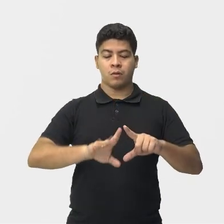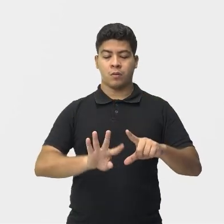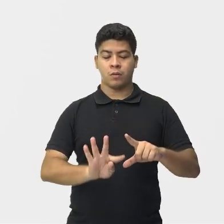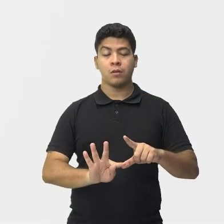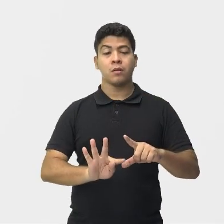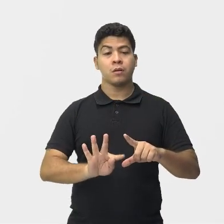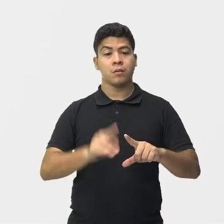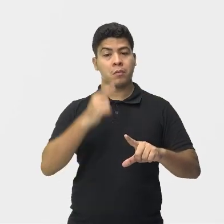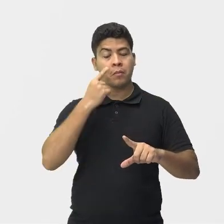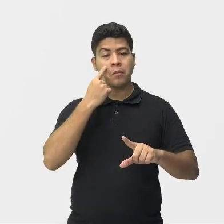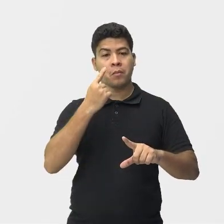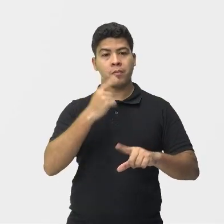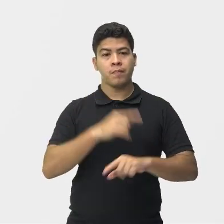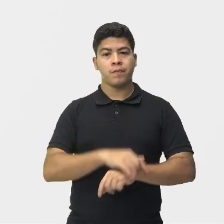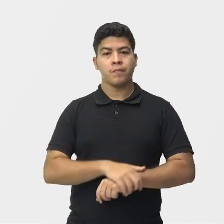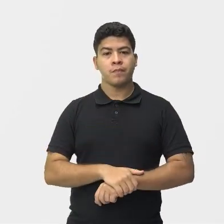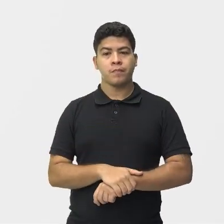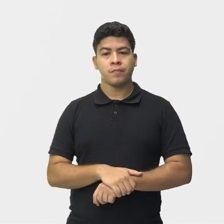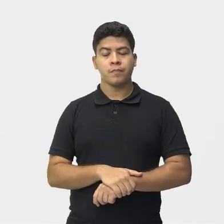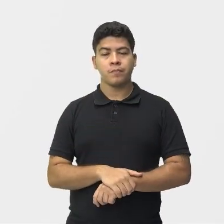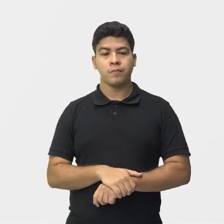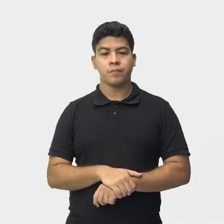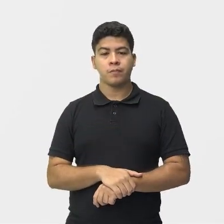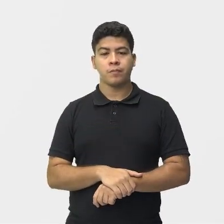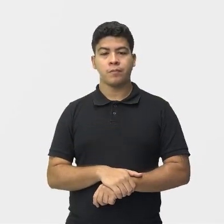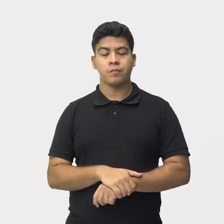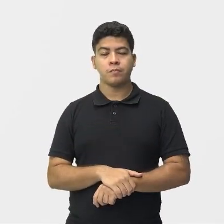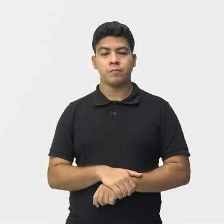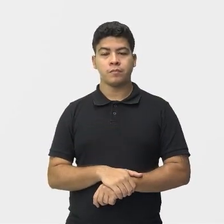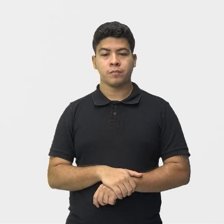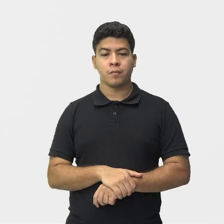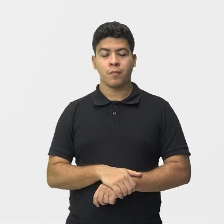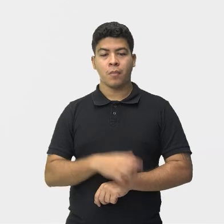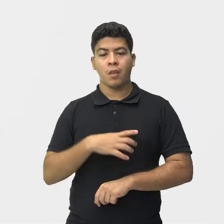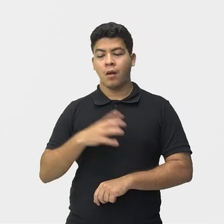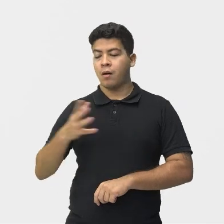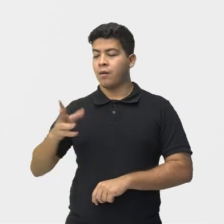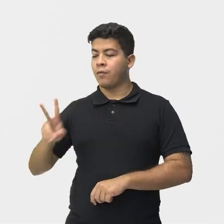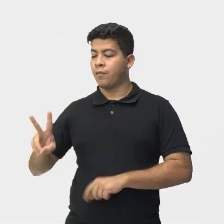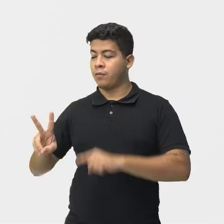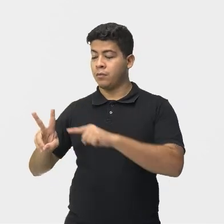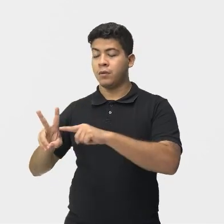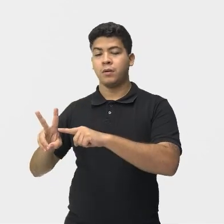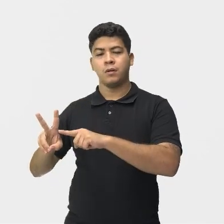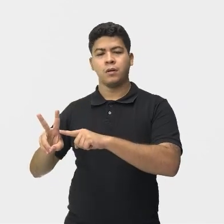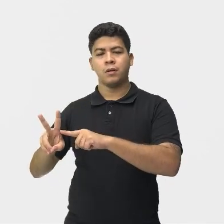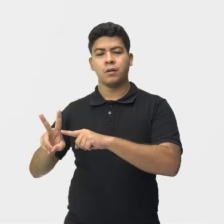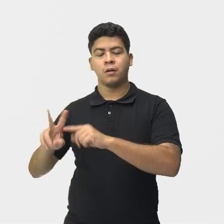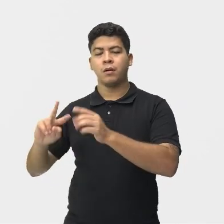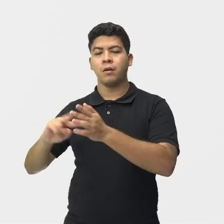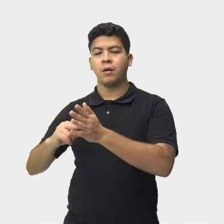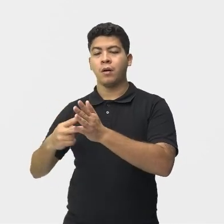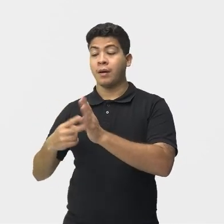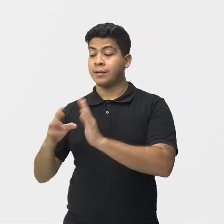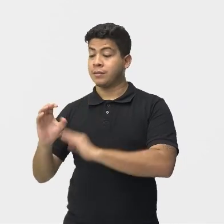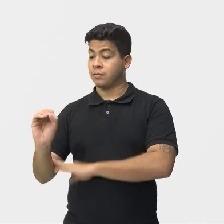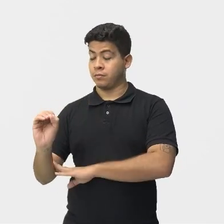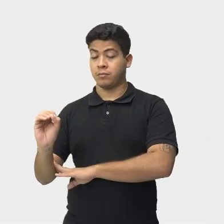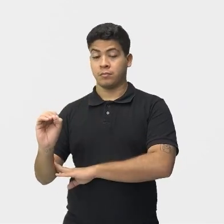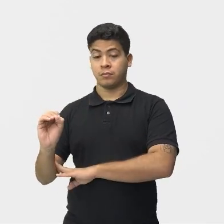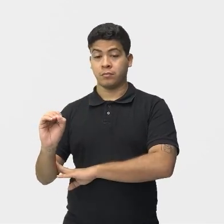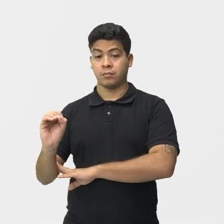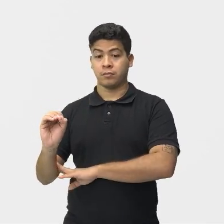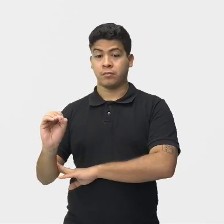só, aqui no nosso gráfico, a velocidade inicial do movimento, que está em metros por segundo, é